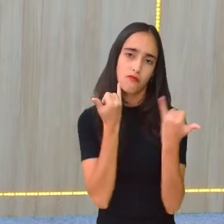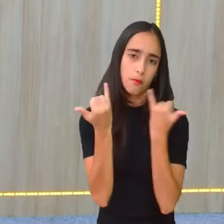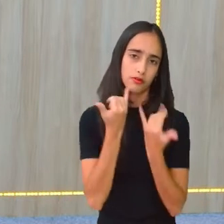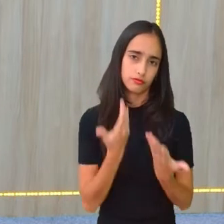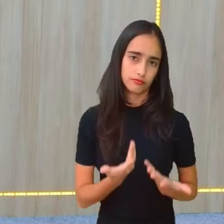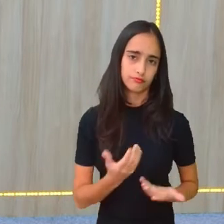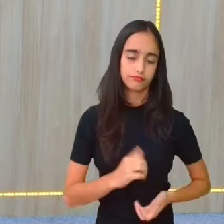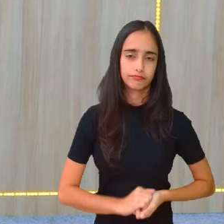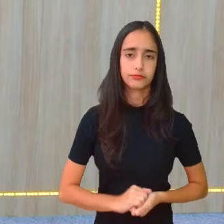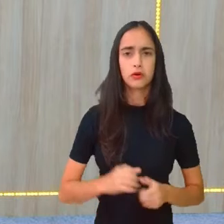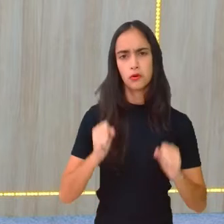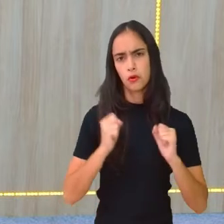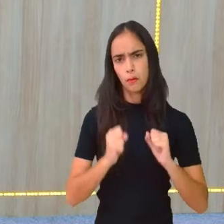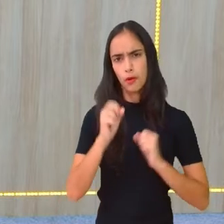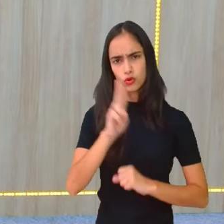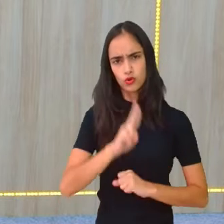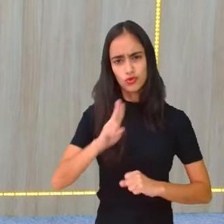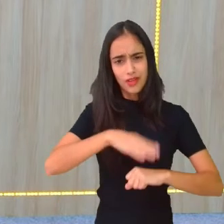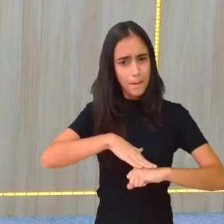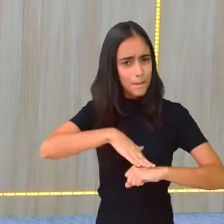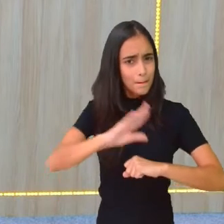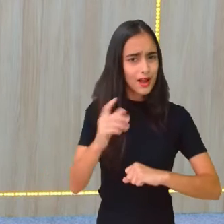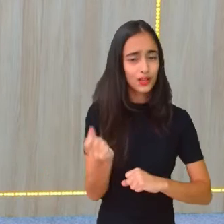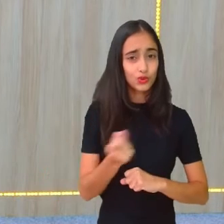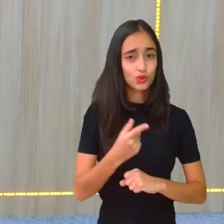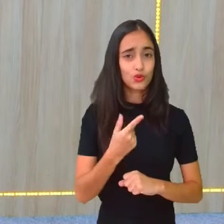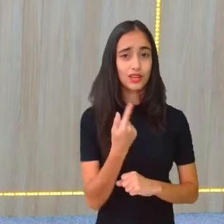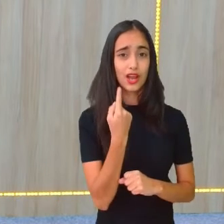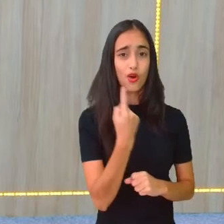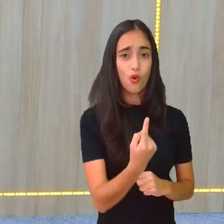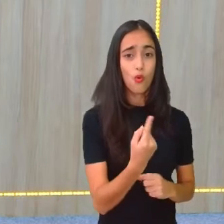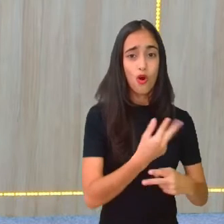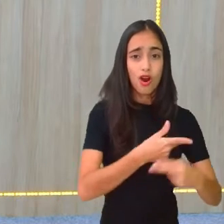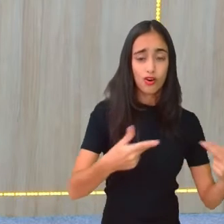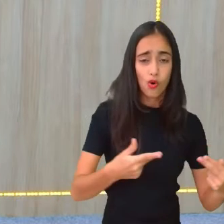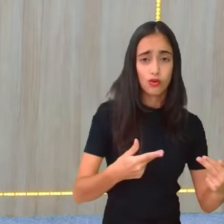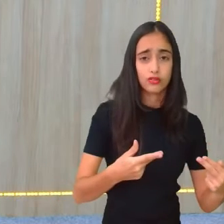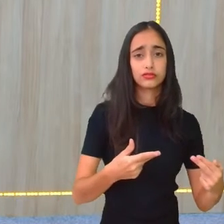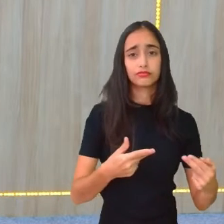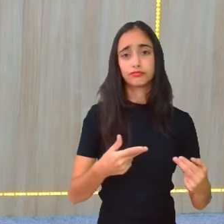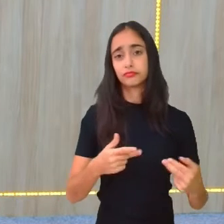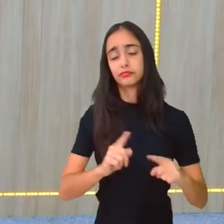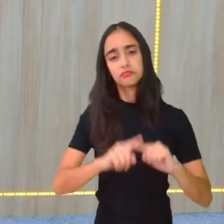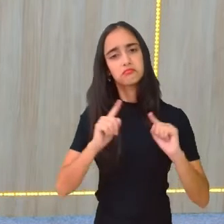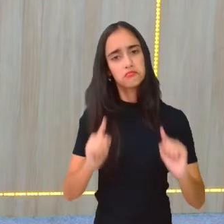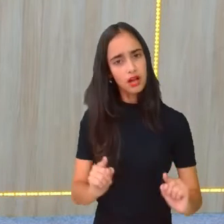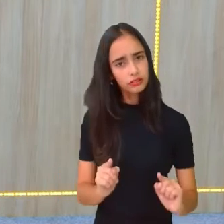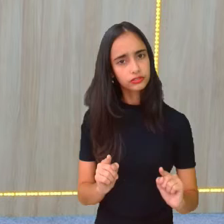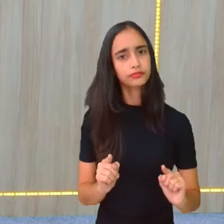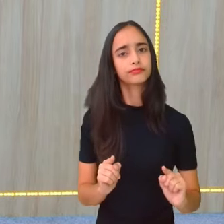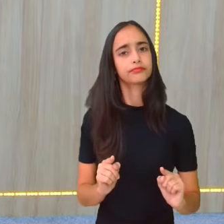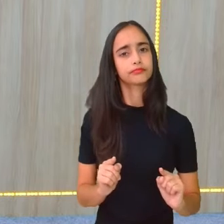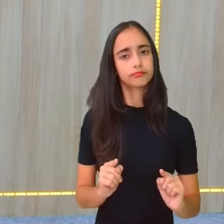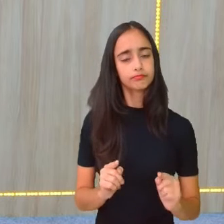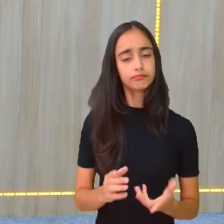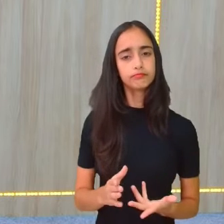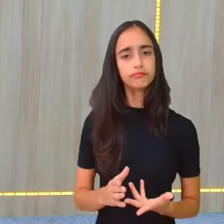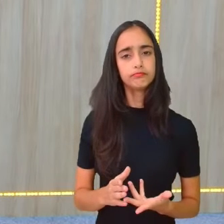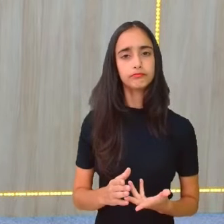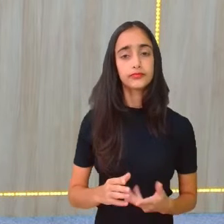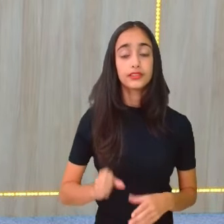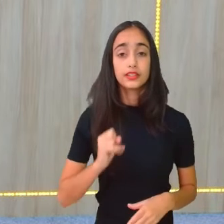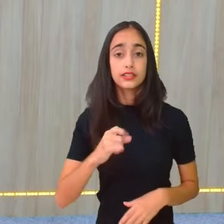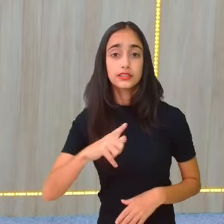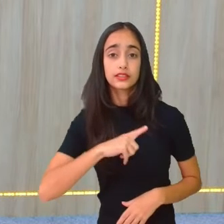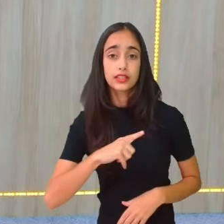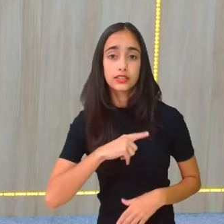posso usar mais de uma fonte e é preferível que se use mais de uma fonte. Então, se eu tenho uma pesquisa sobre substantivo,